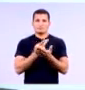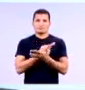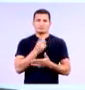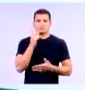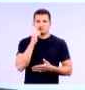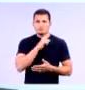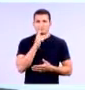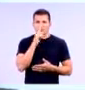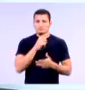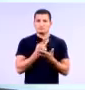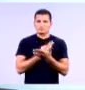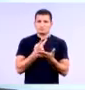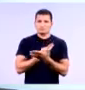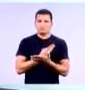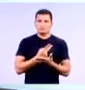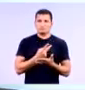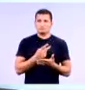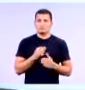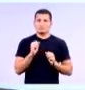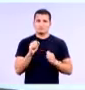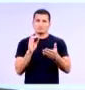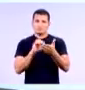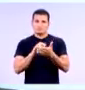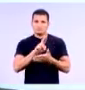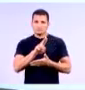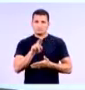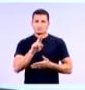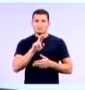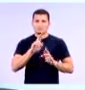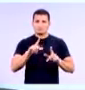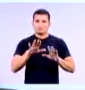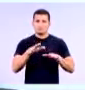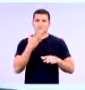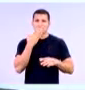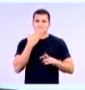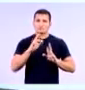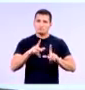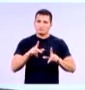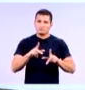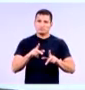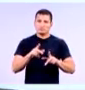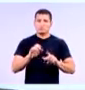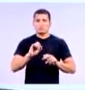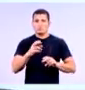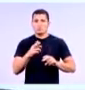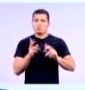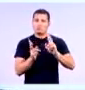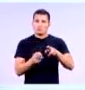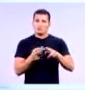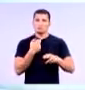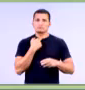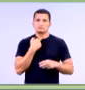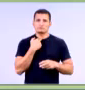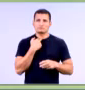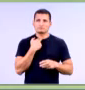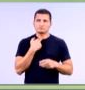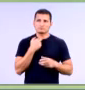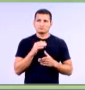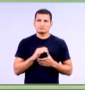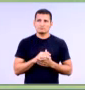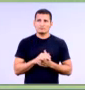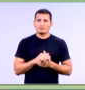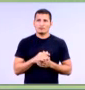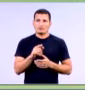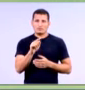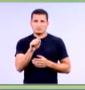método. Que eu posso até colocar nomes diferentes, mas se os tipos forem diferentes ou forem iguais, então não pode. Esse aqui